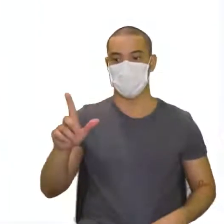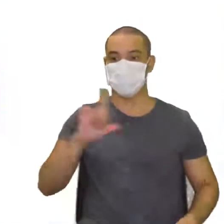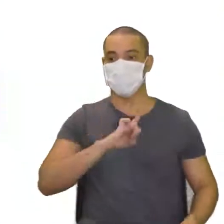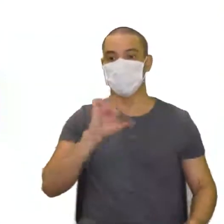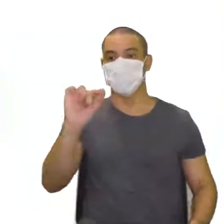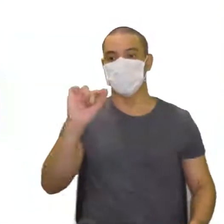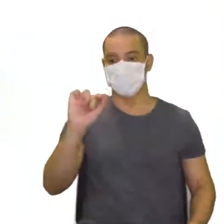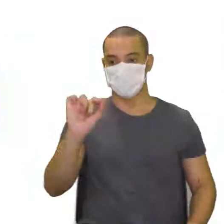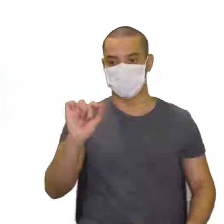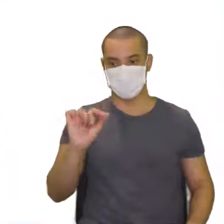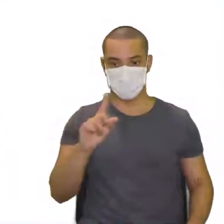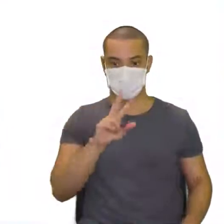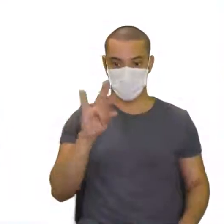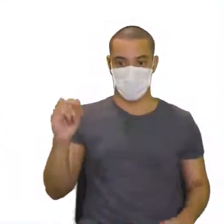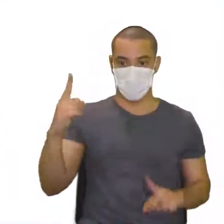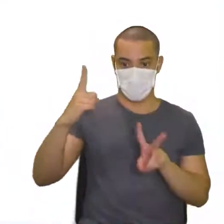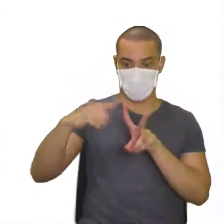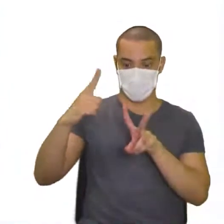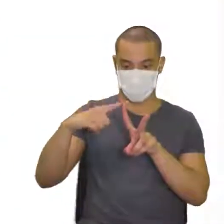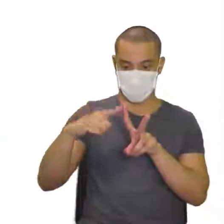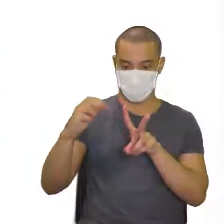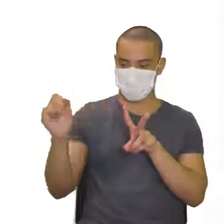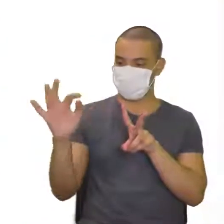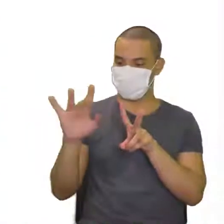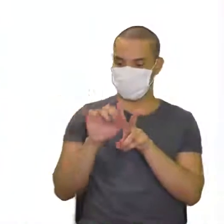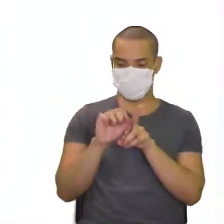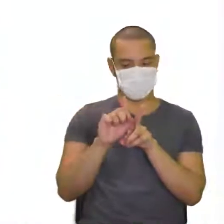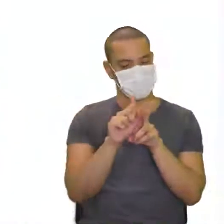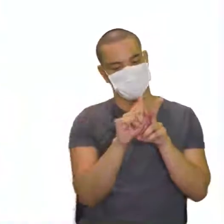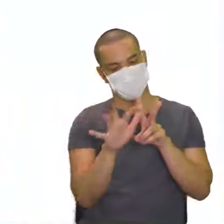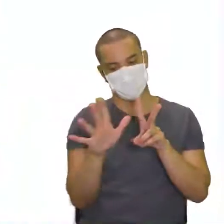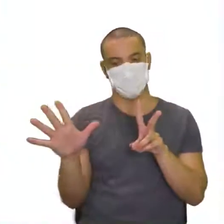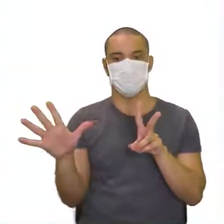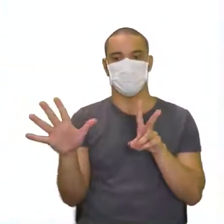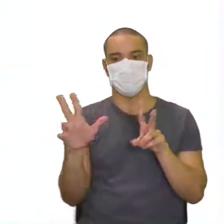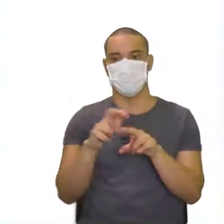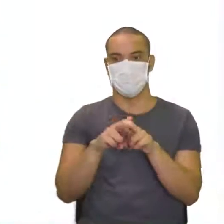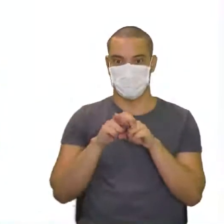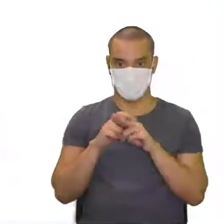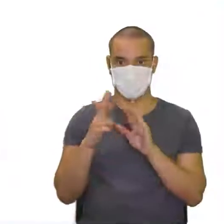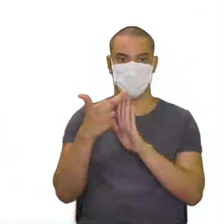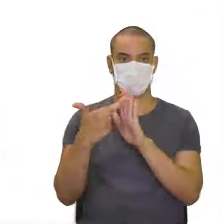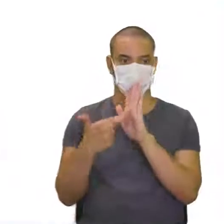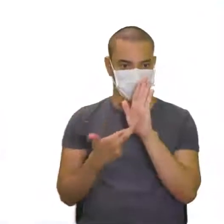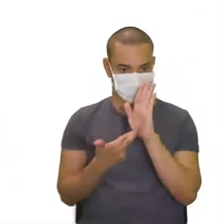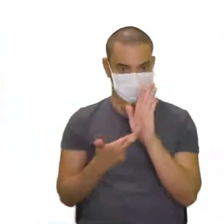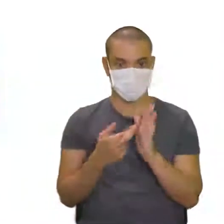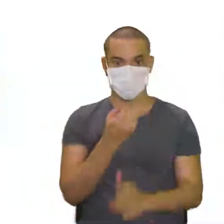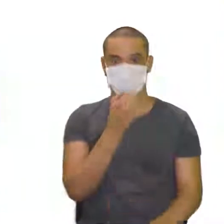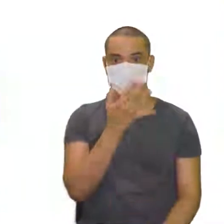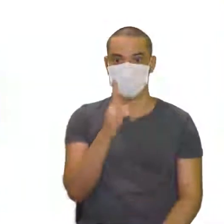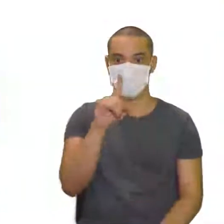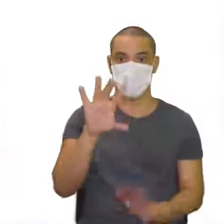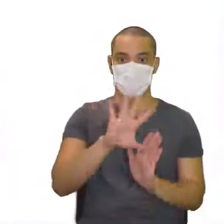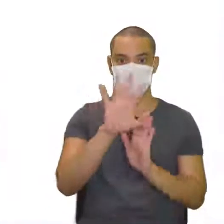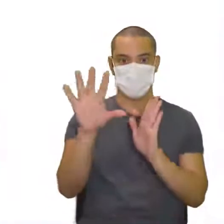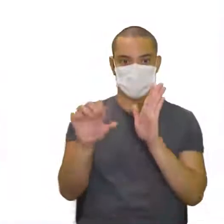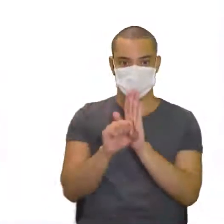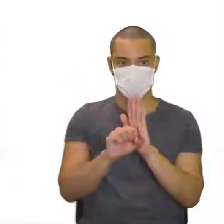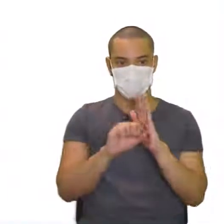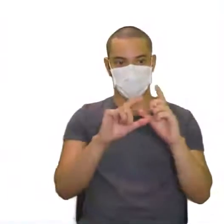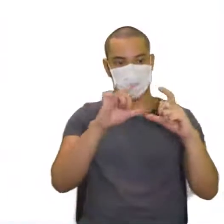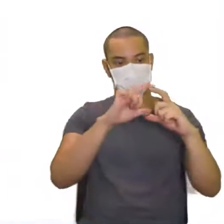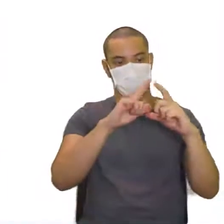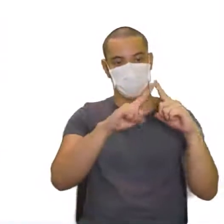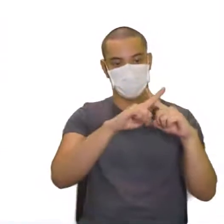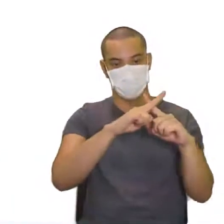quê? O vetor indução magnética saindo, tá, pessoal? Então fica aí como regrinha. Está aqui o símbolo, ok?